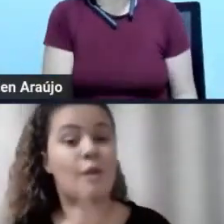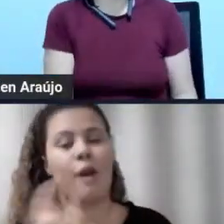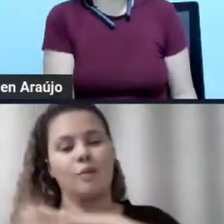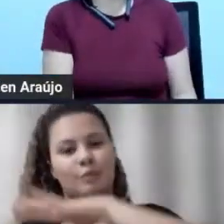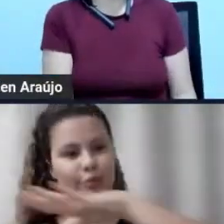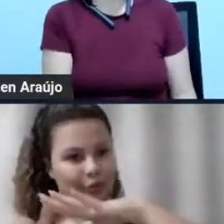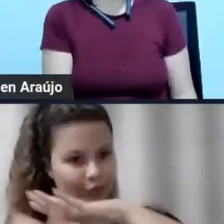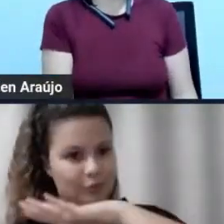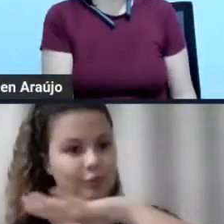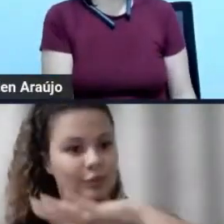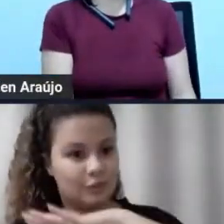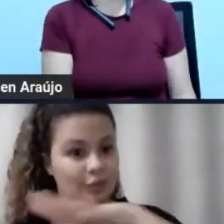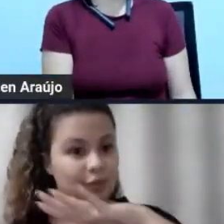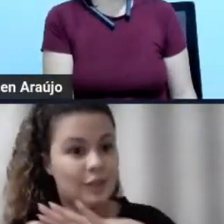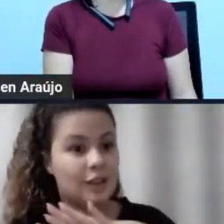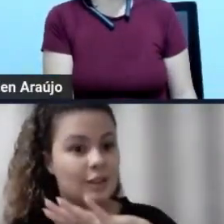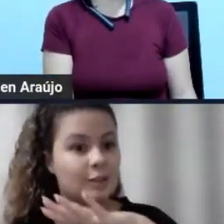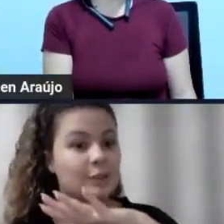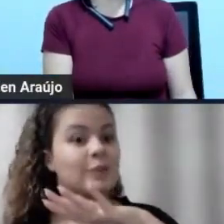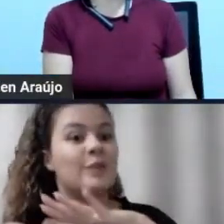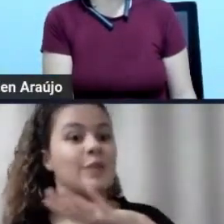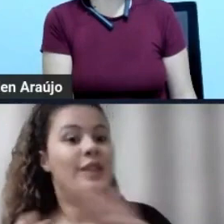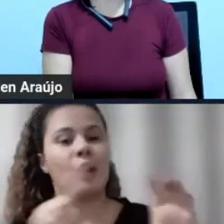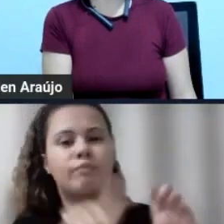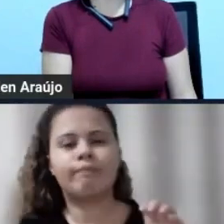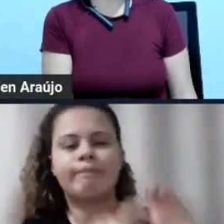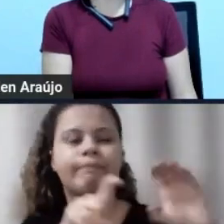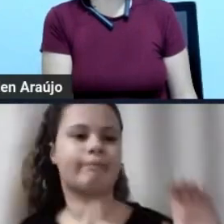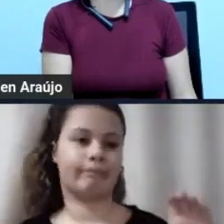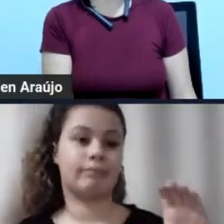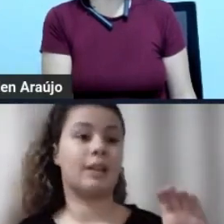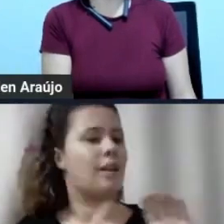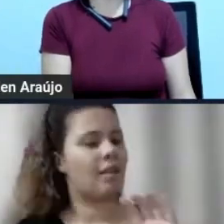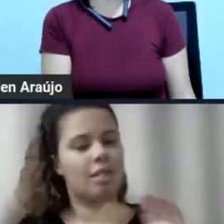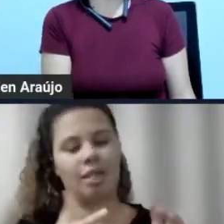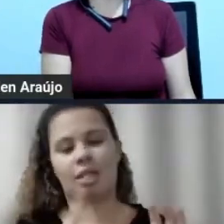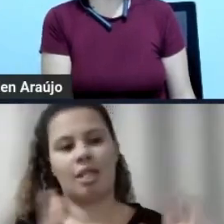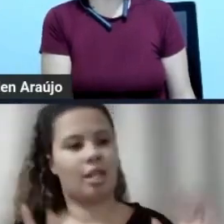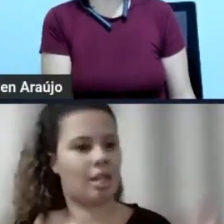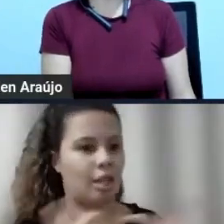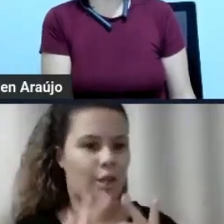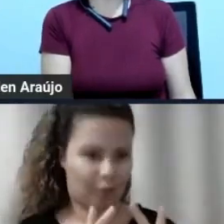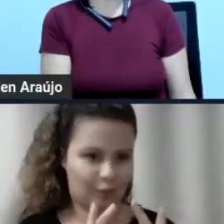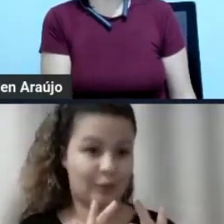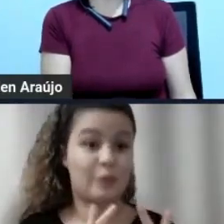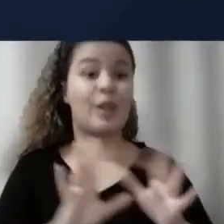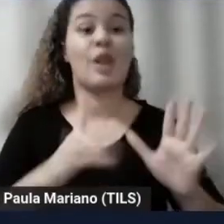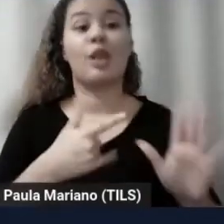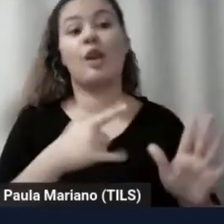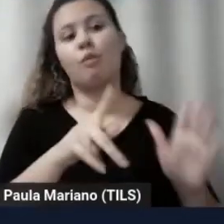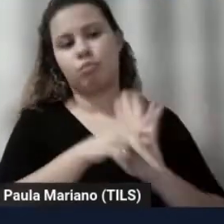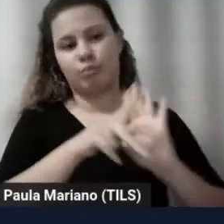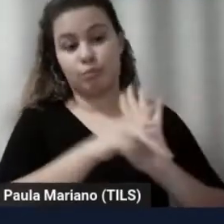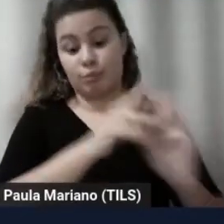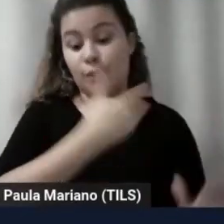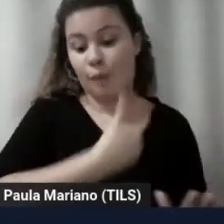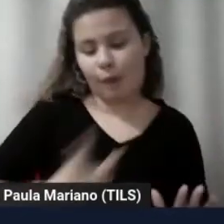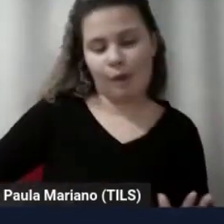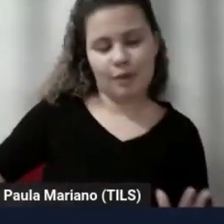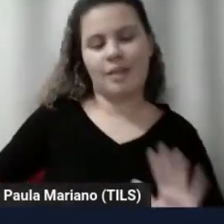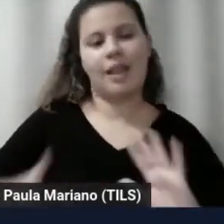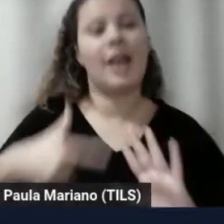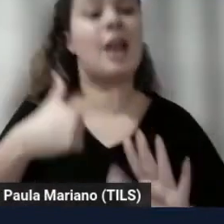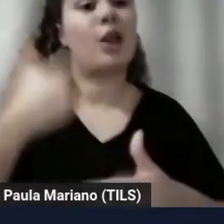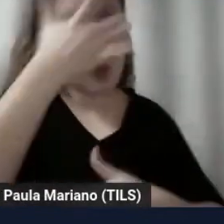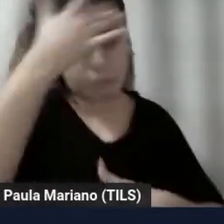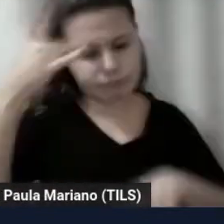instituição completamente desligada, desvinculada do poder político eleito pelo povo.